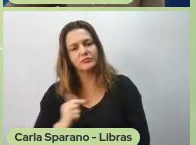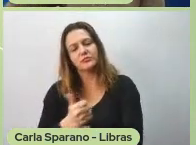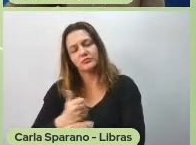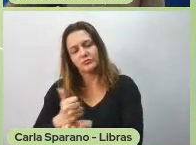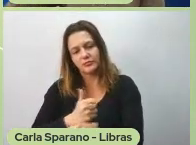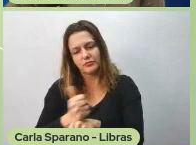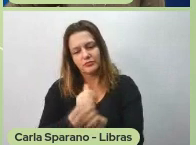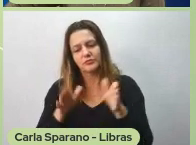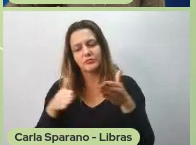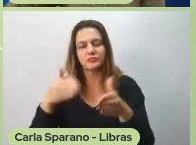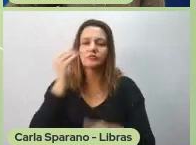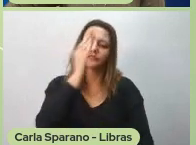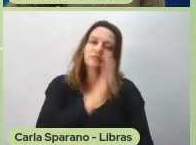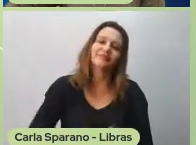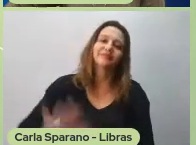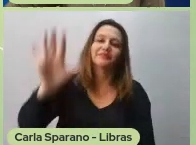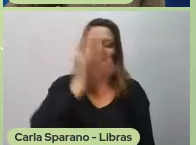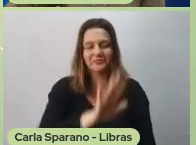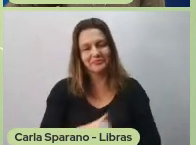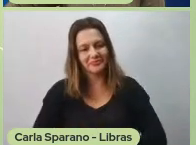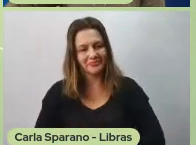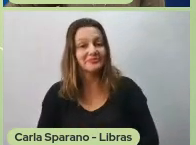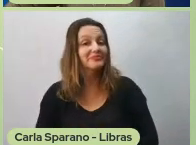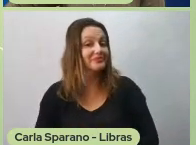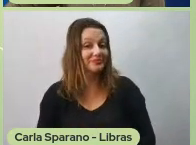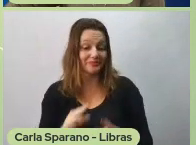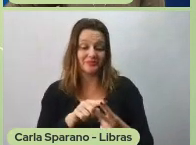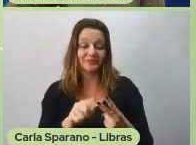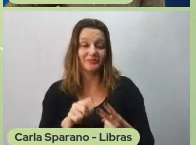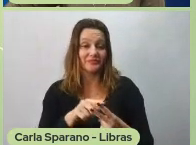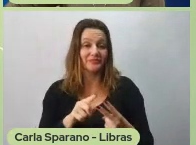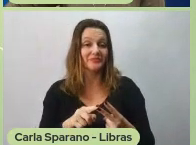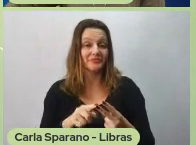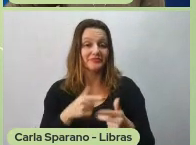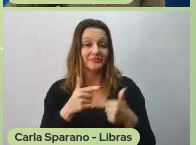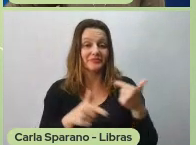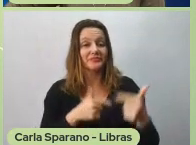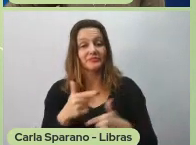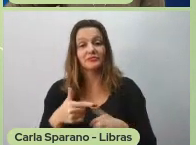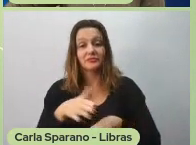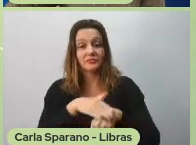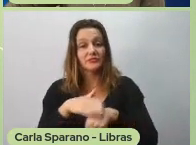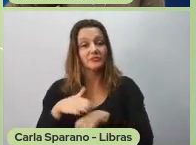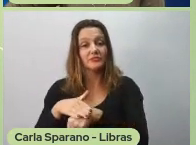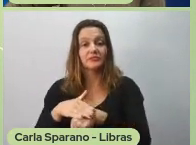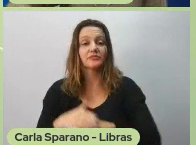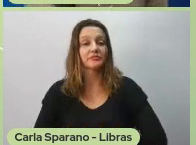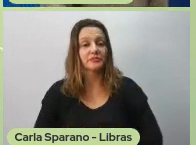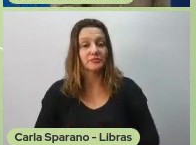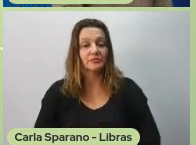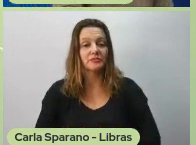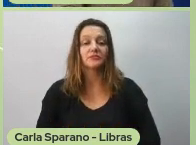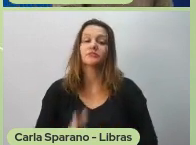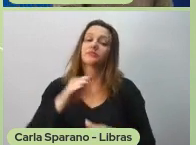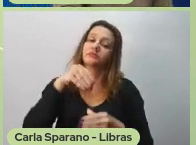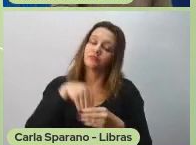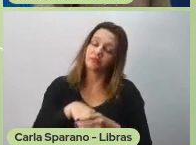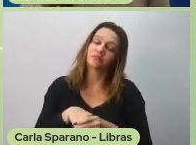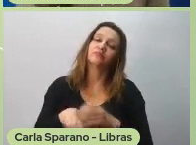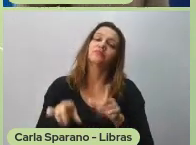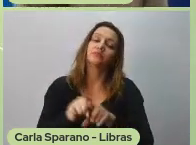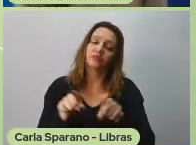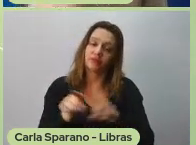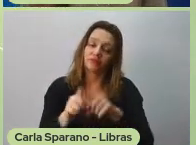em todo o Brasil. Então, são 2 ações específicas que a gente tem feito. Internamente, temos ações de desenvolvimento de